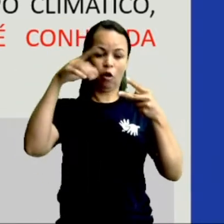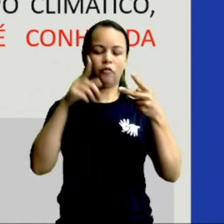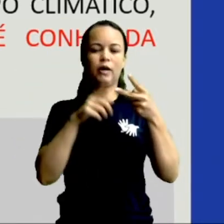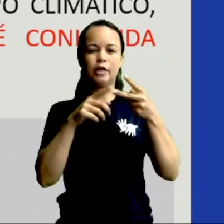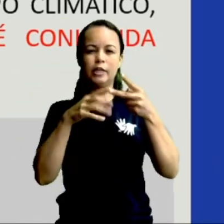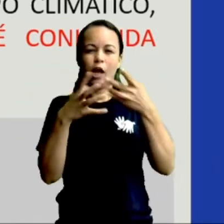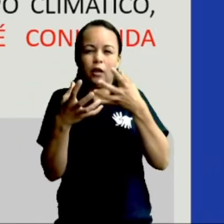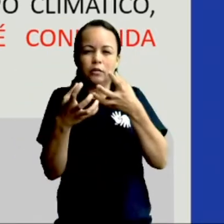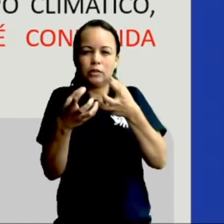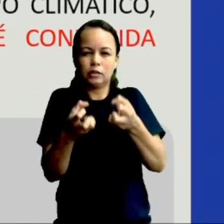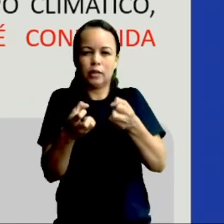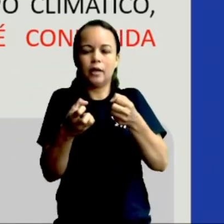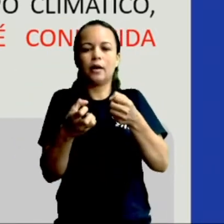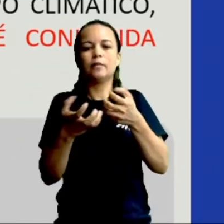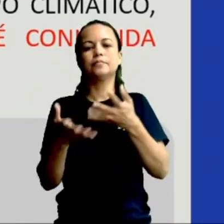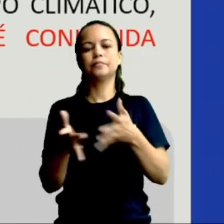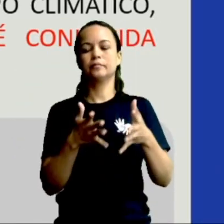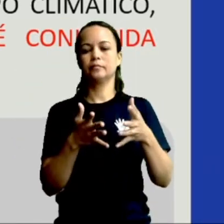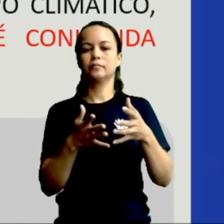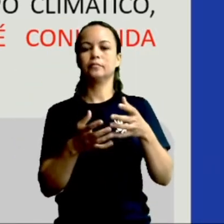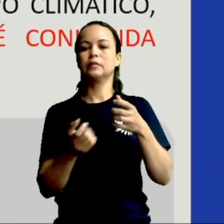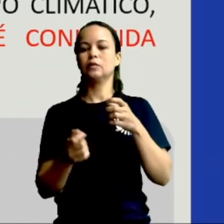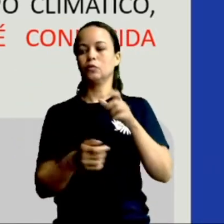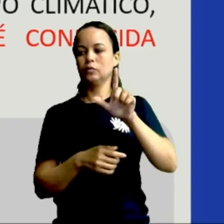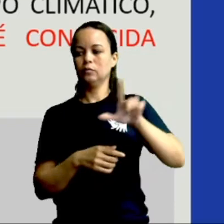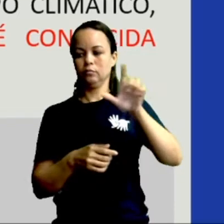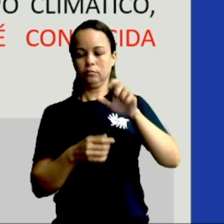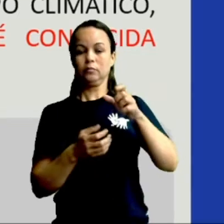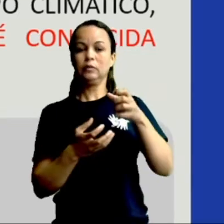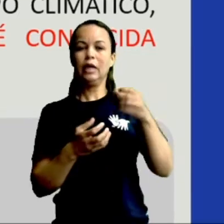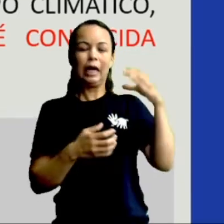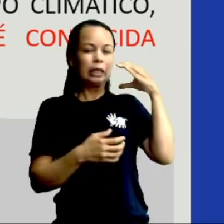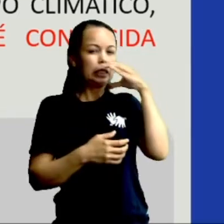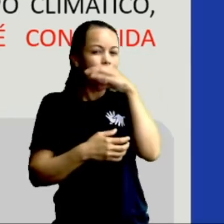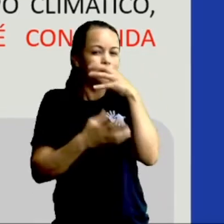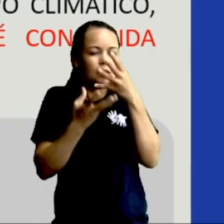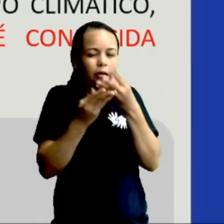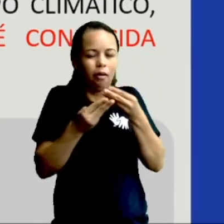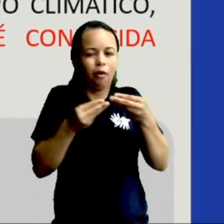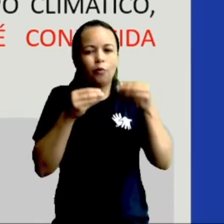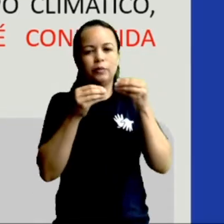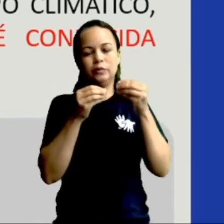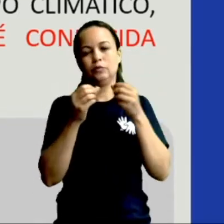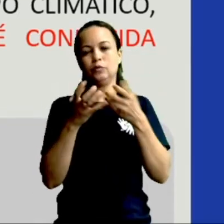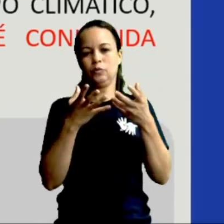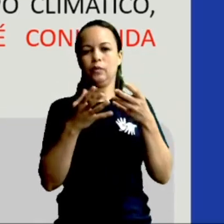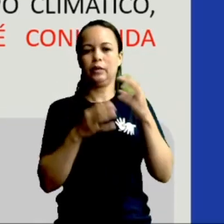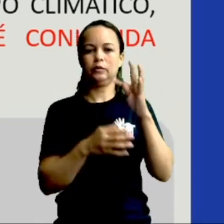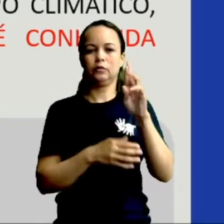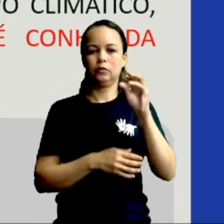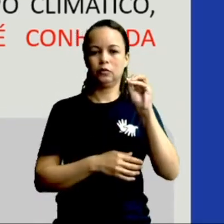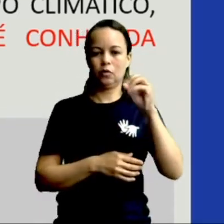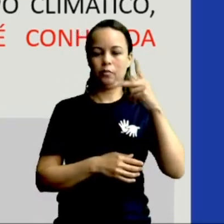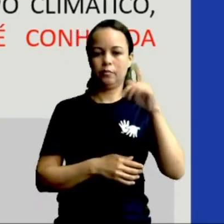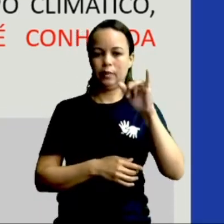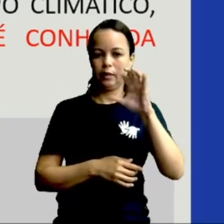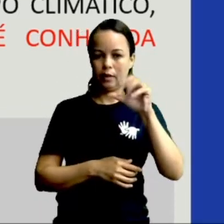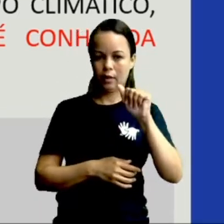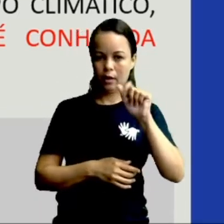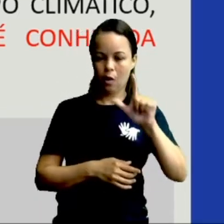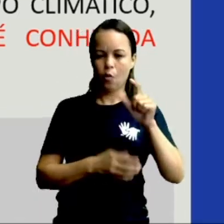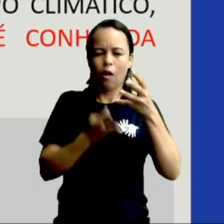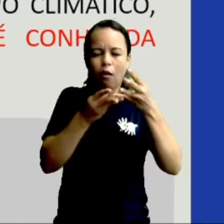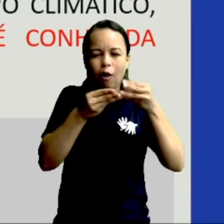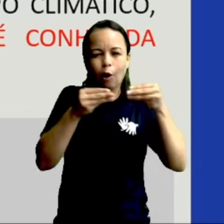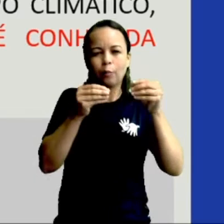seca. No litoral, o clima é quente e úmido, e aí é denominado de tropical úmido. Enquanto no